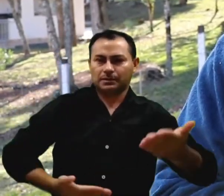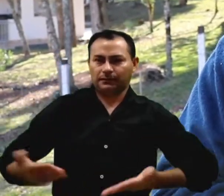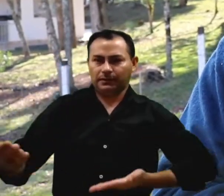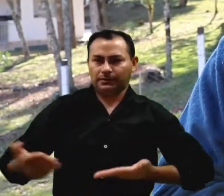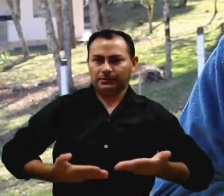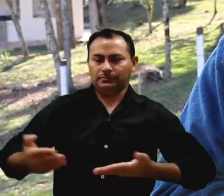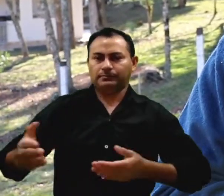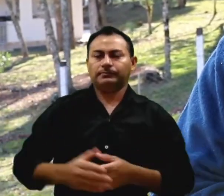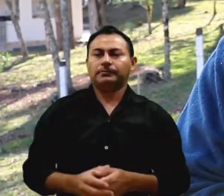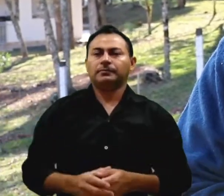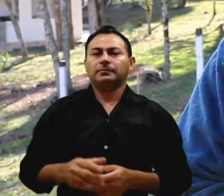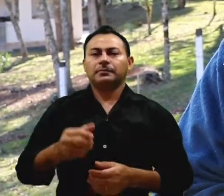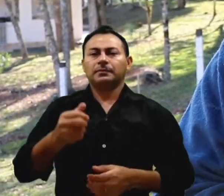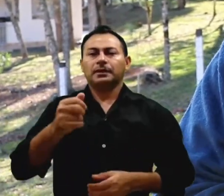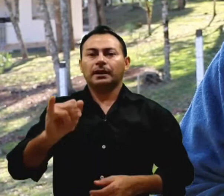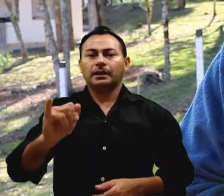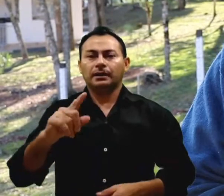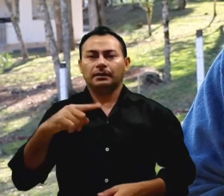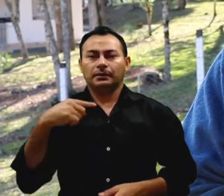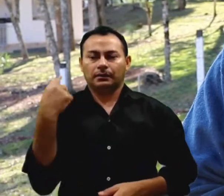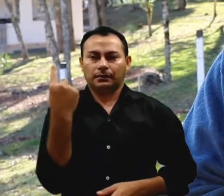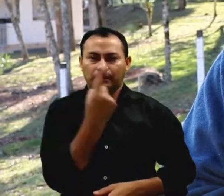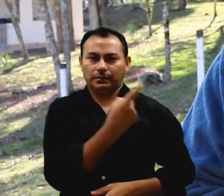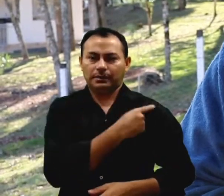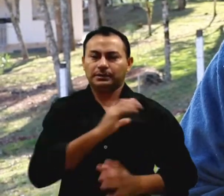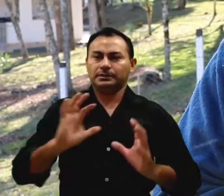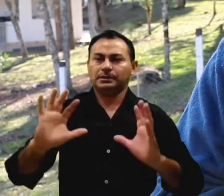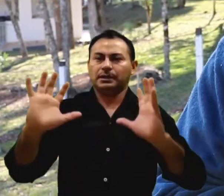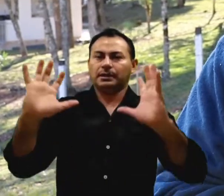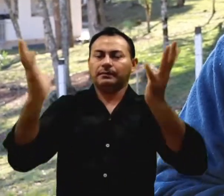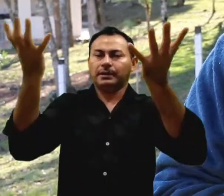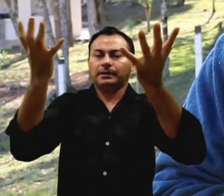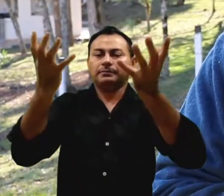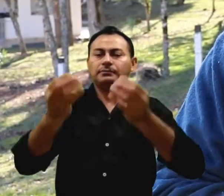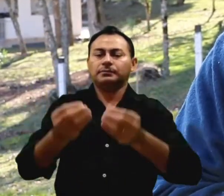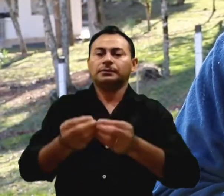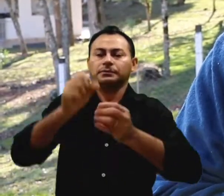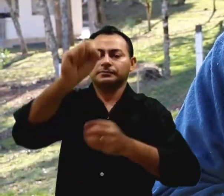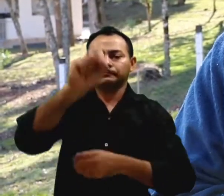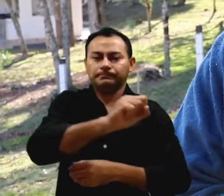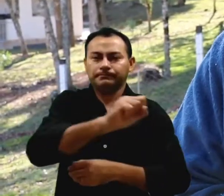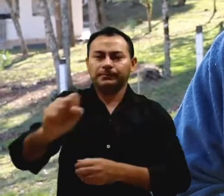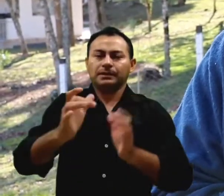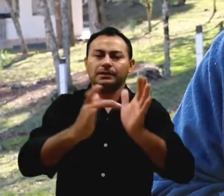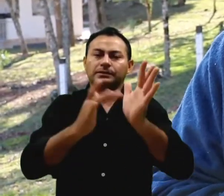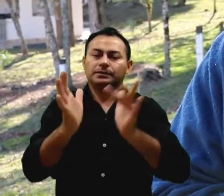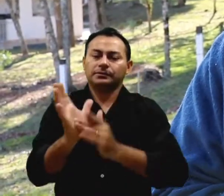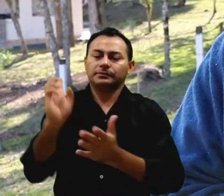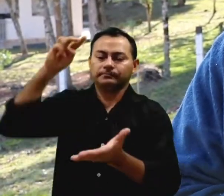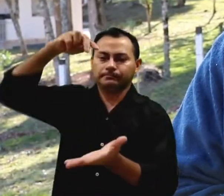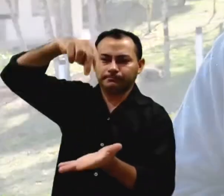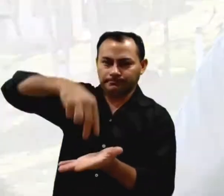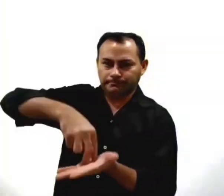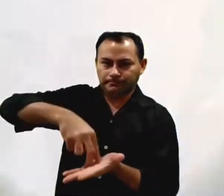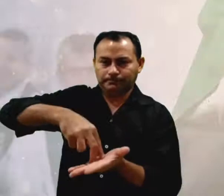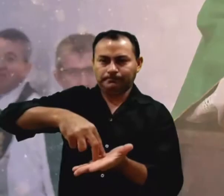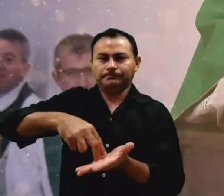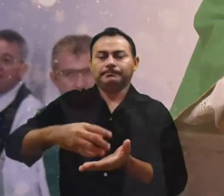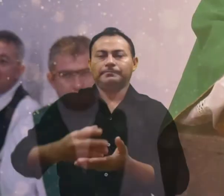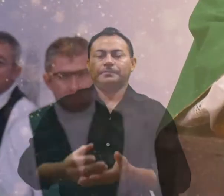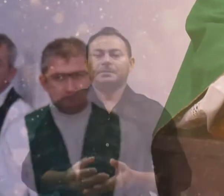serviço. Aí nós celebramos, ministramos os sacramentos e Jesus se faz presente aí.